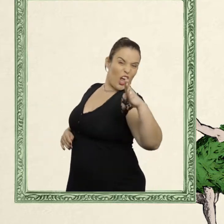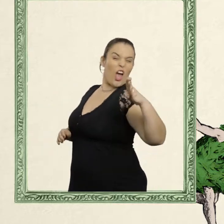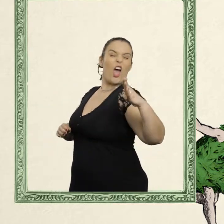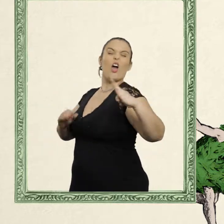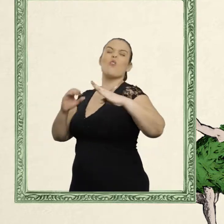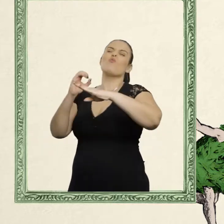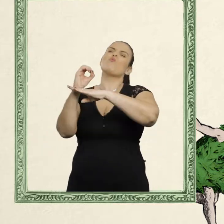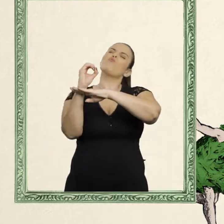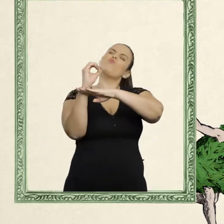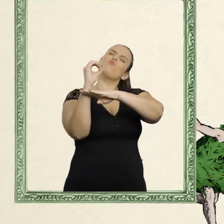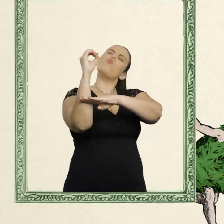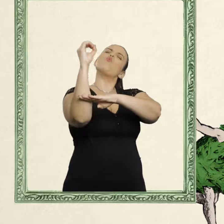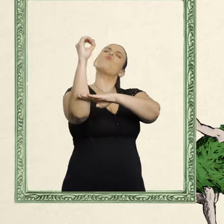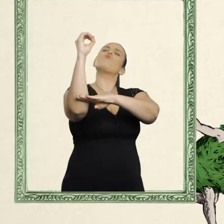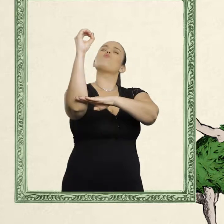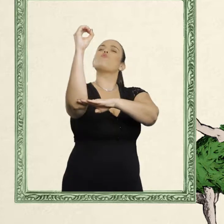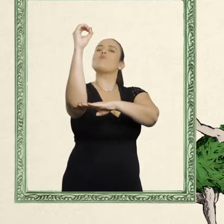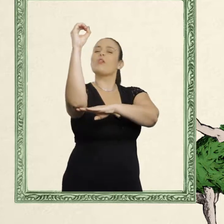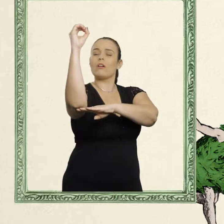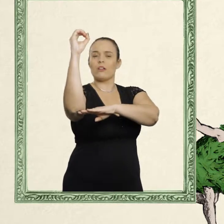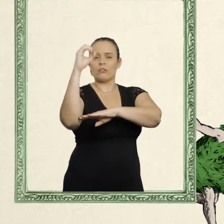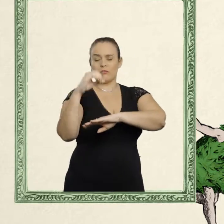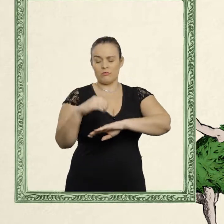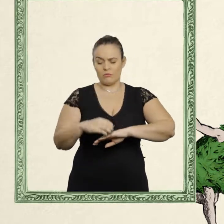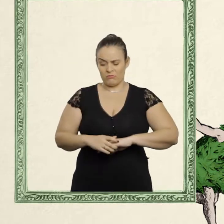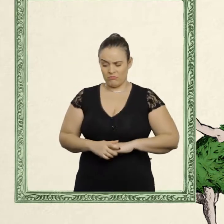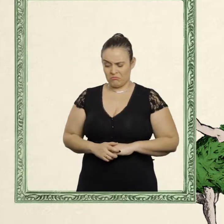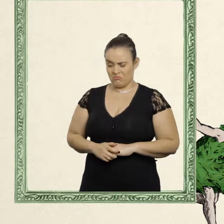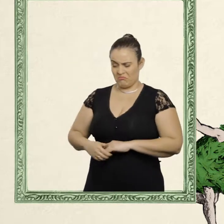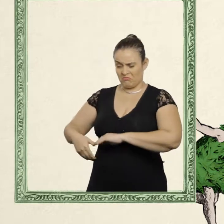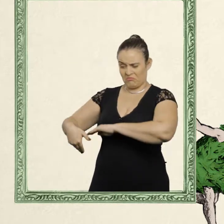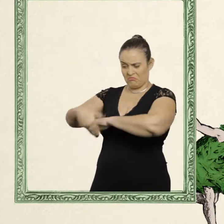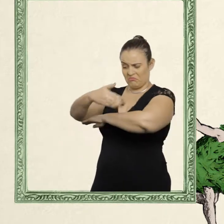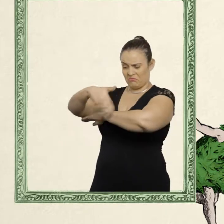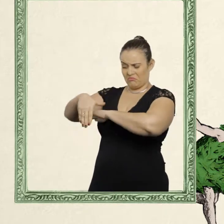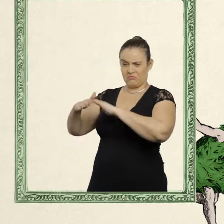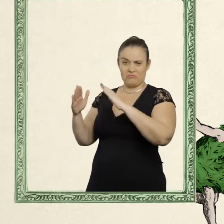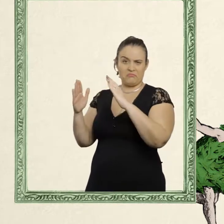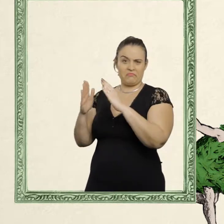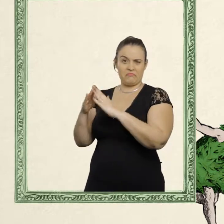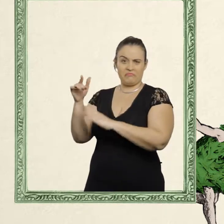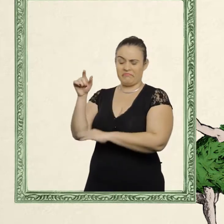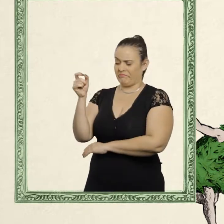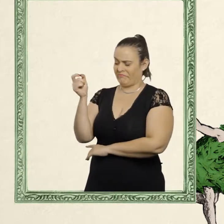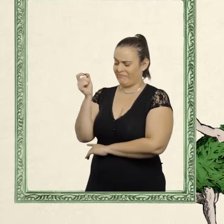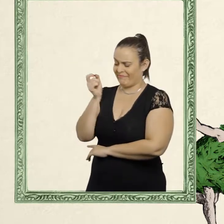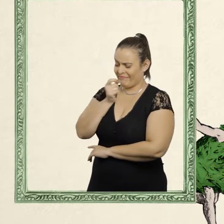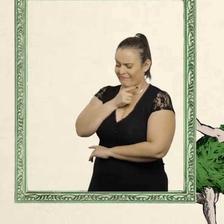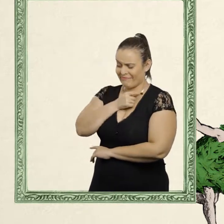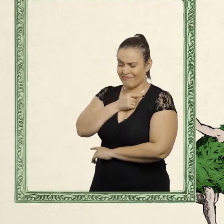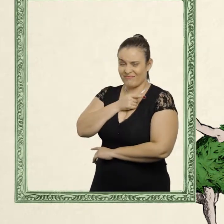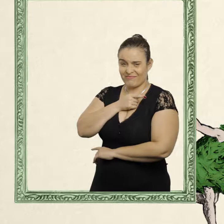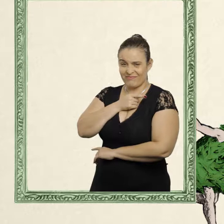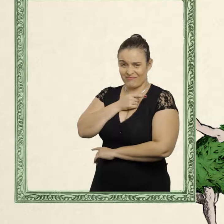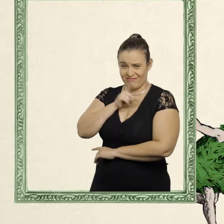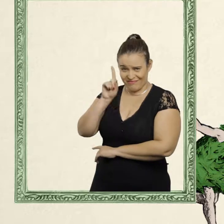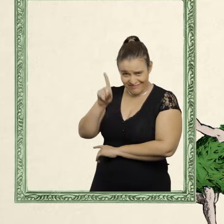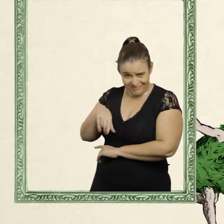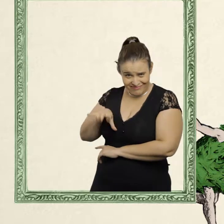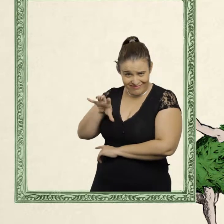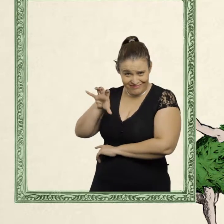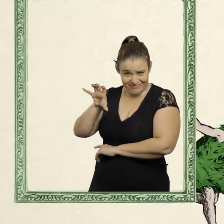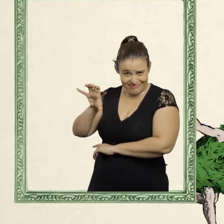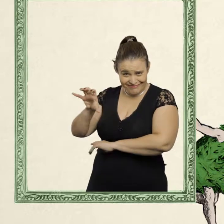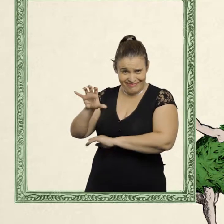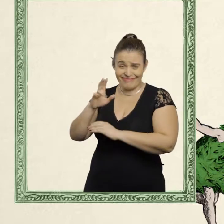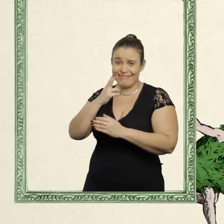direto até o amanhecer." Wendy disse que o endereço de Peter era engraçado e perguntou se era